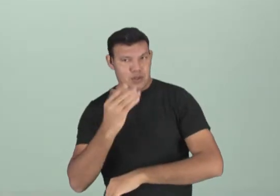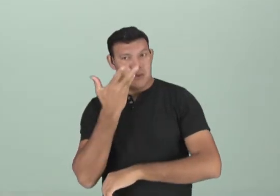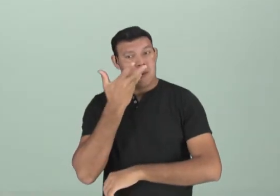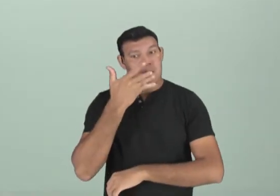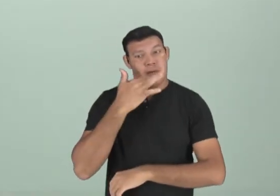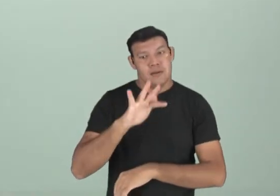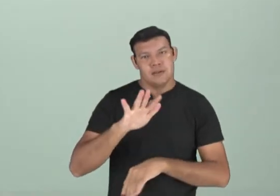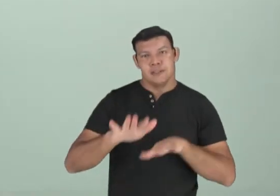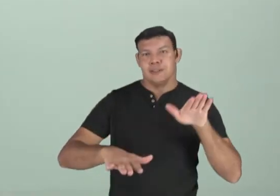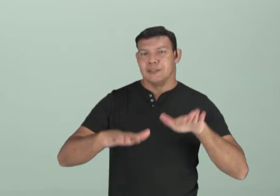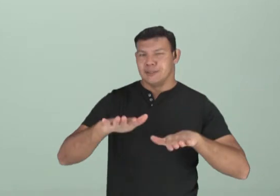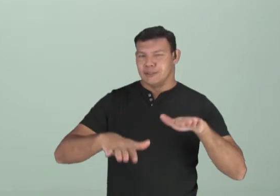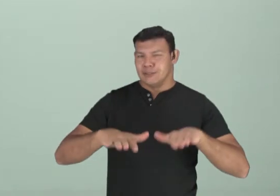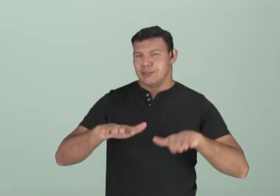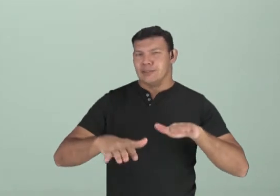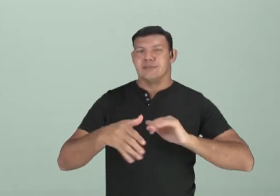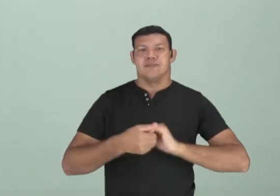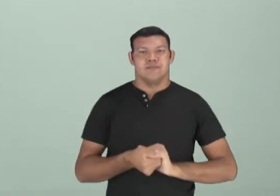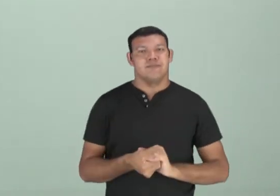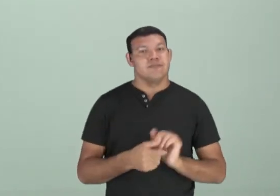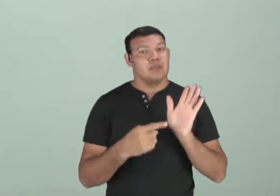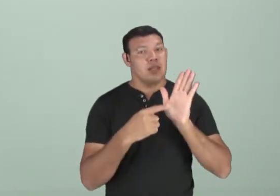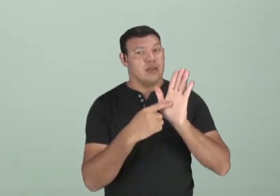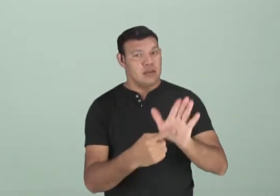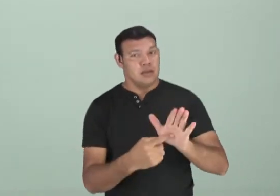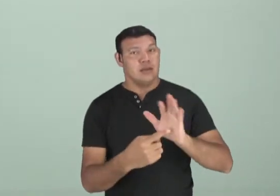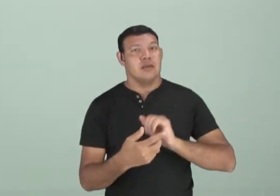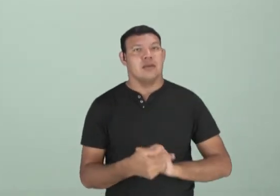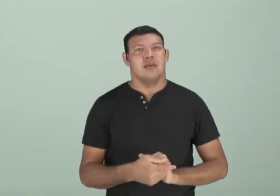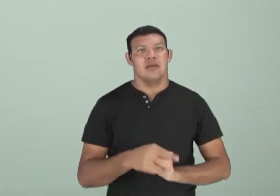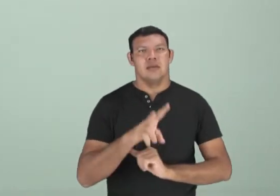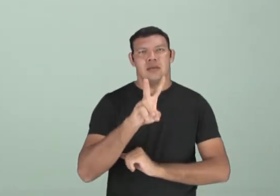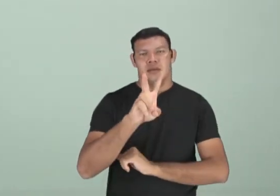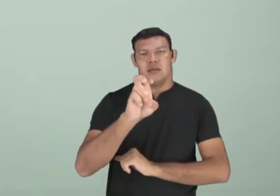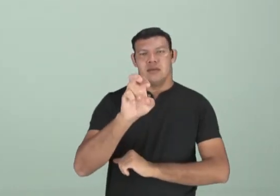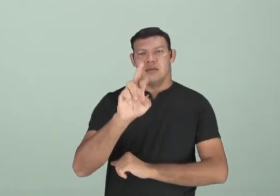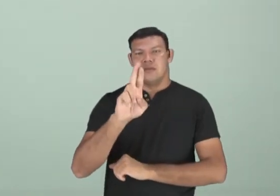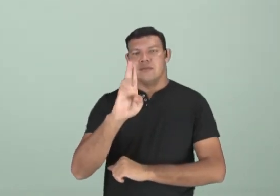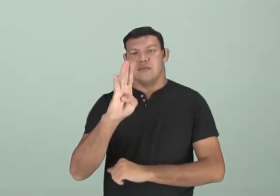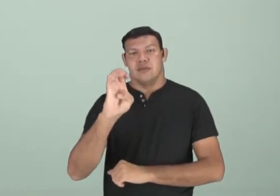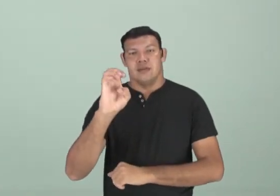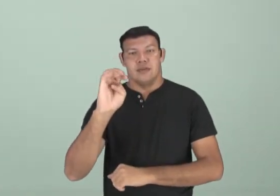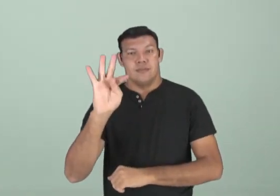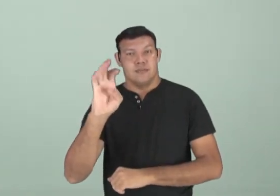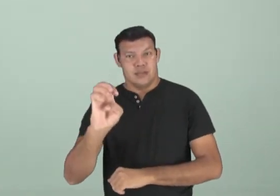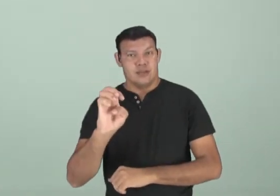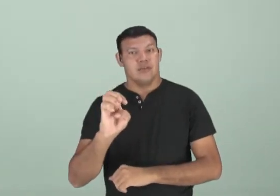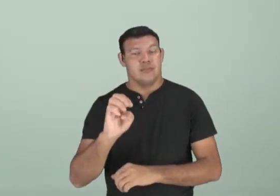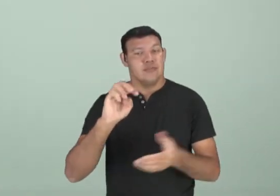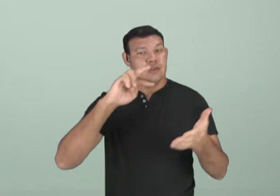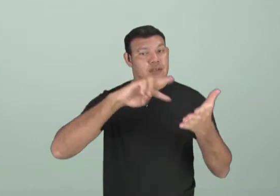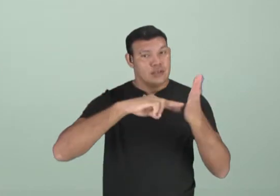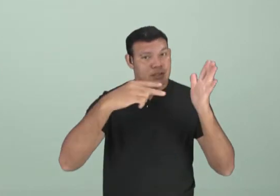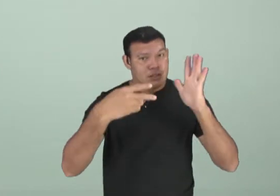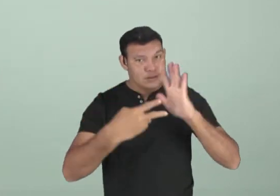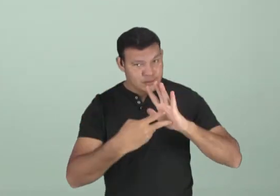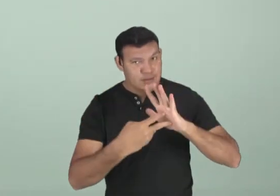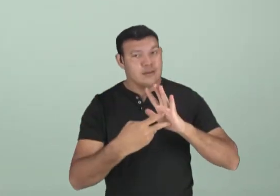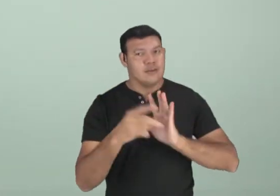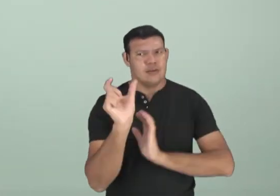depender. Ele costuma apresentar verbete. O que é um verbete? É uma definição. Definição